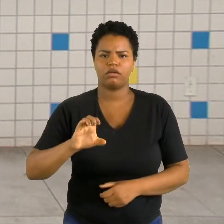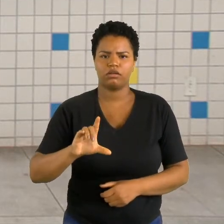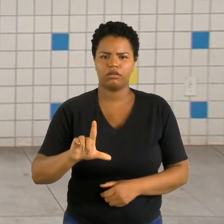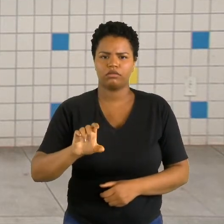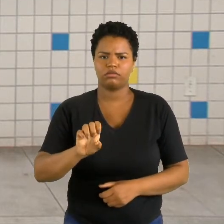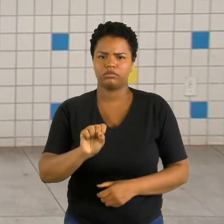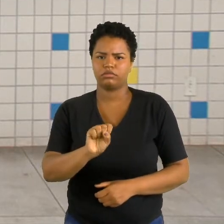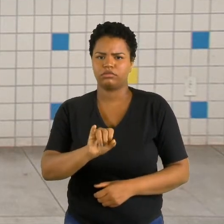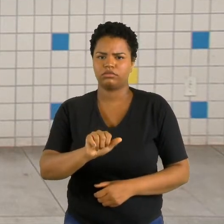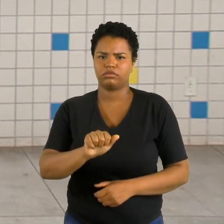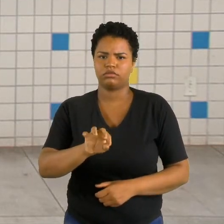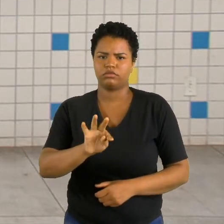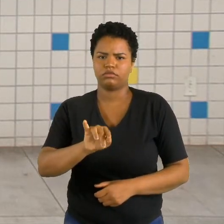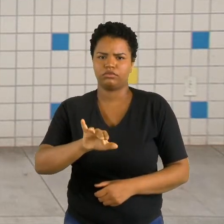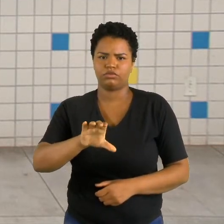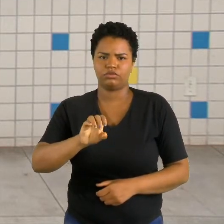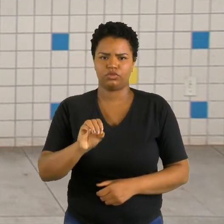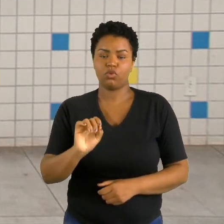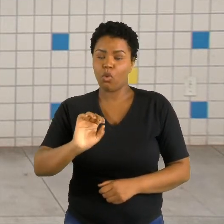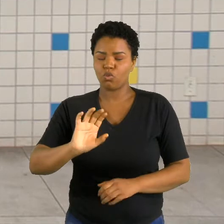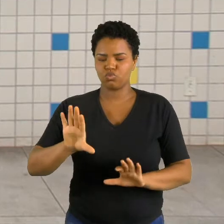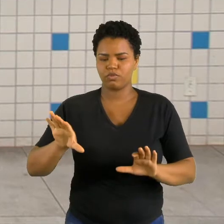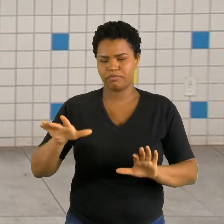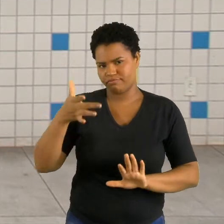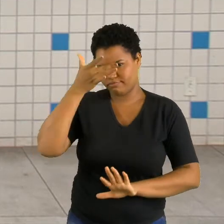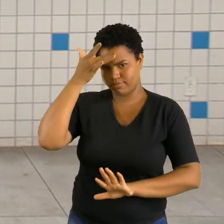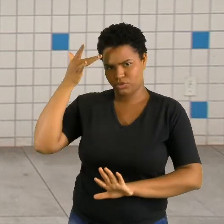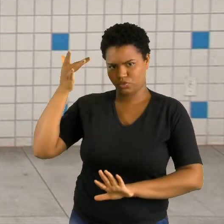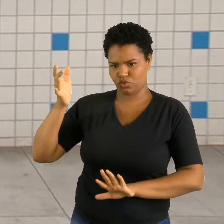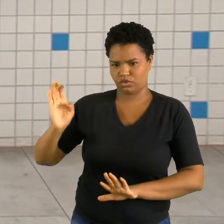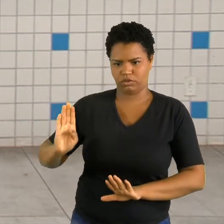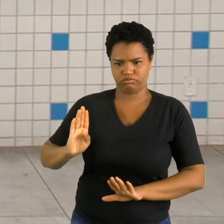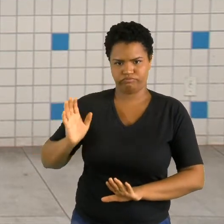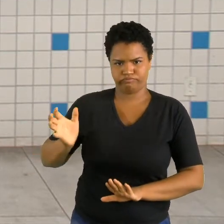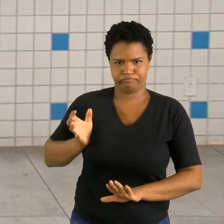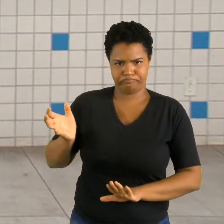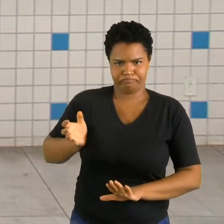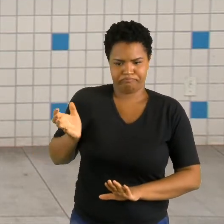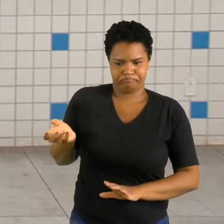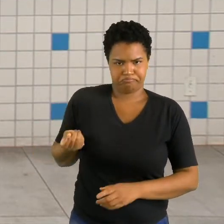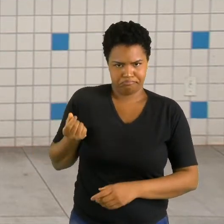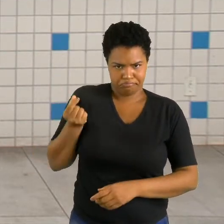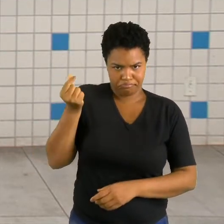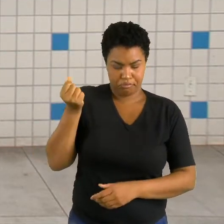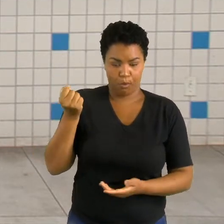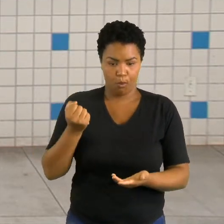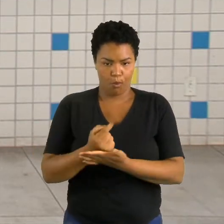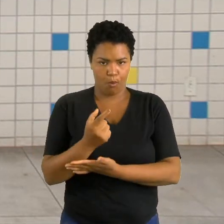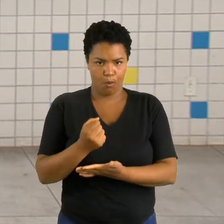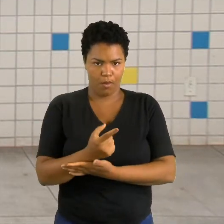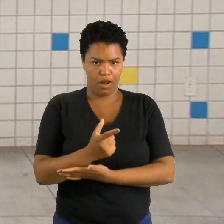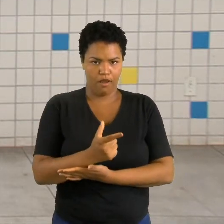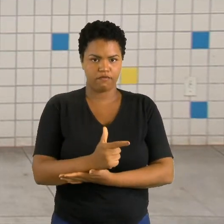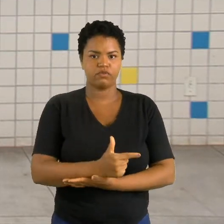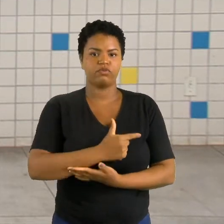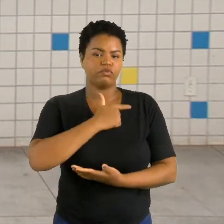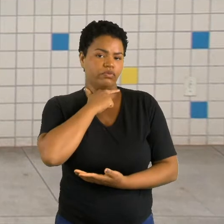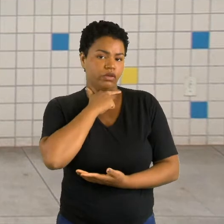Pessoas da nobreza, que tinham capital para isso, eles compravam cargos do clero. Ou